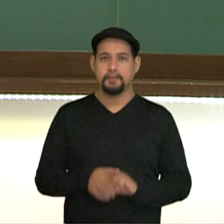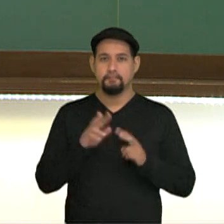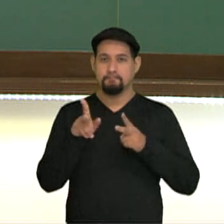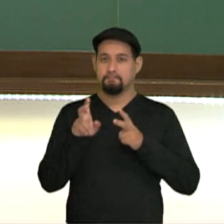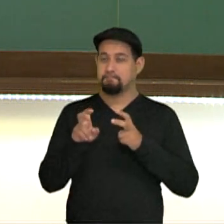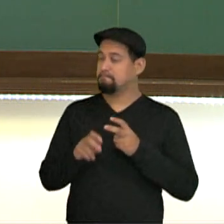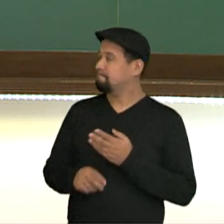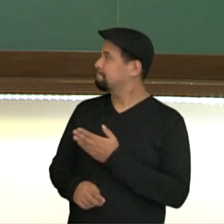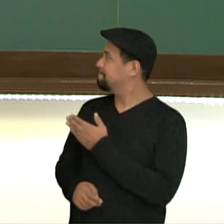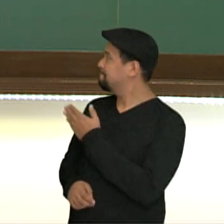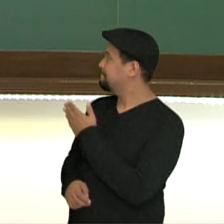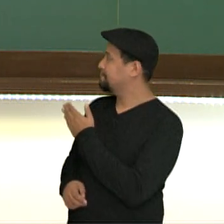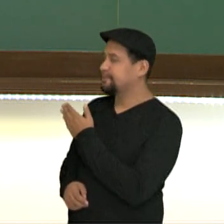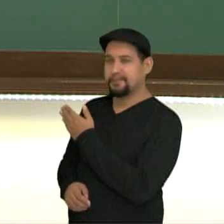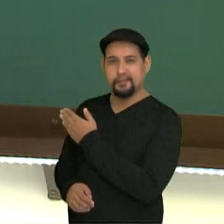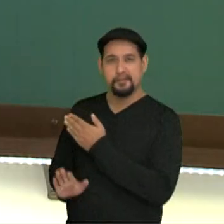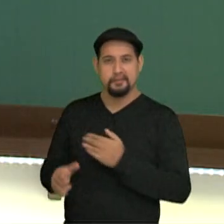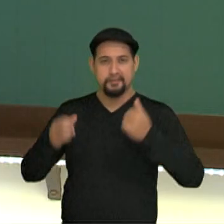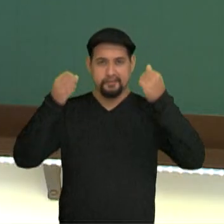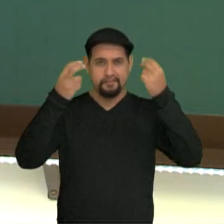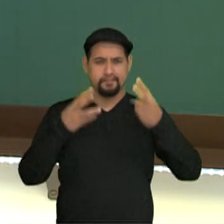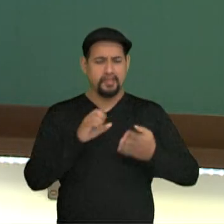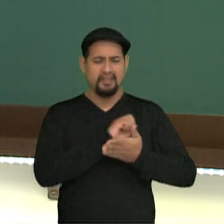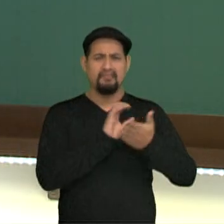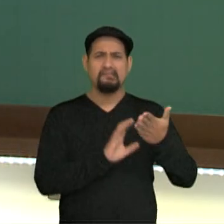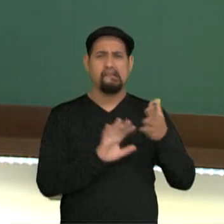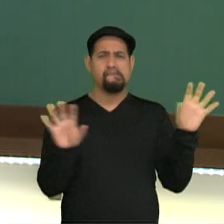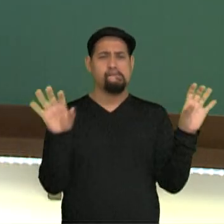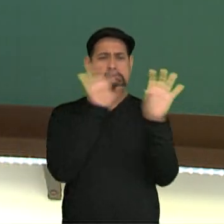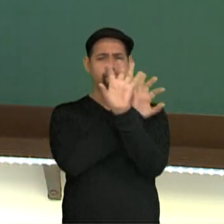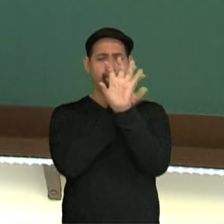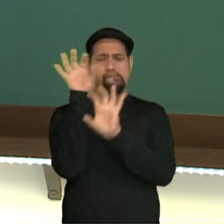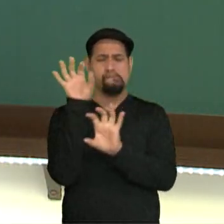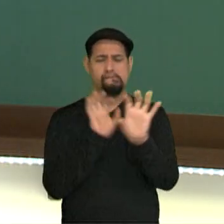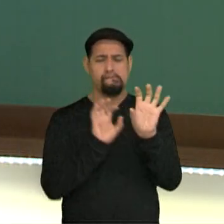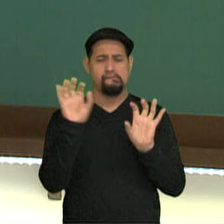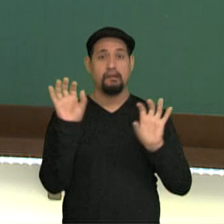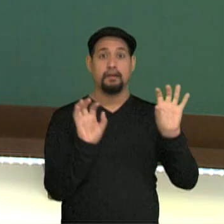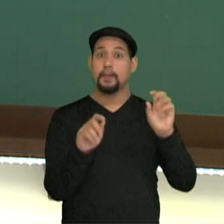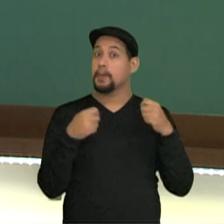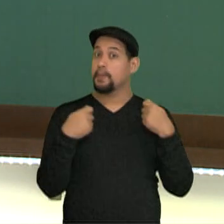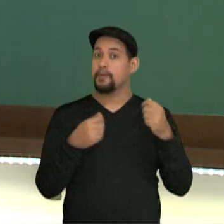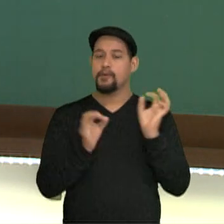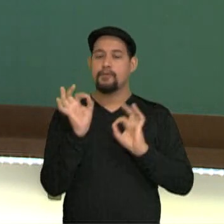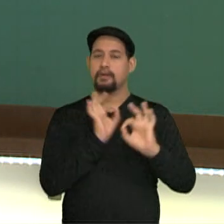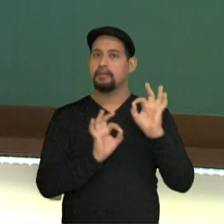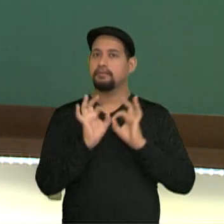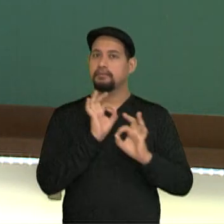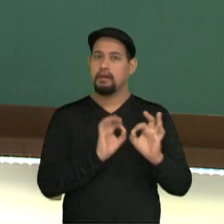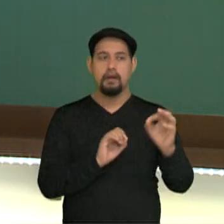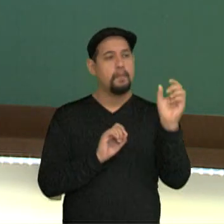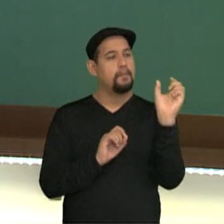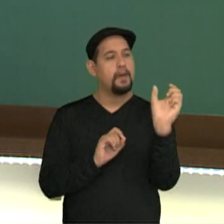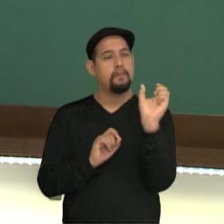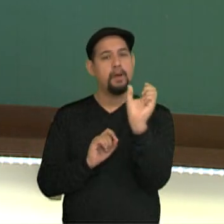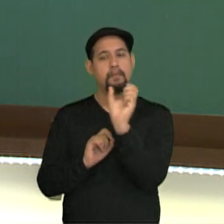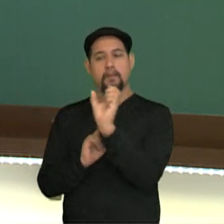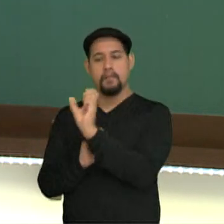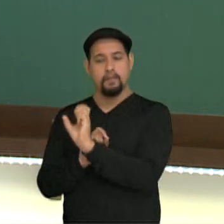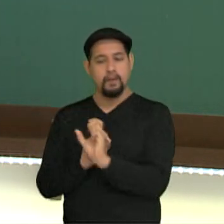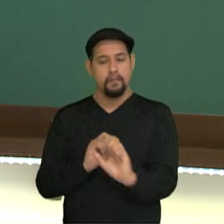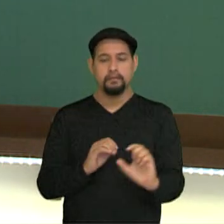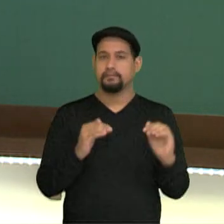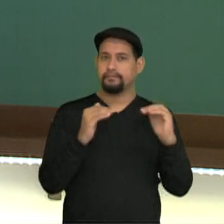Observando o nosso exercício, como eu disse para vocês, as frases elas estão fora de ordem. Então, vamos organizá-las de forma que elas façam sentido.